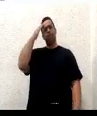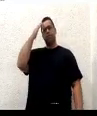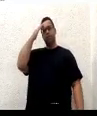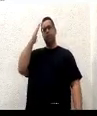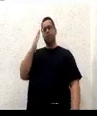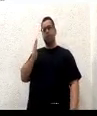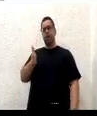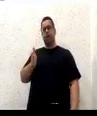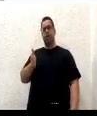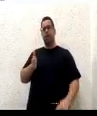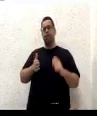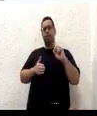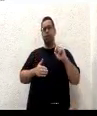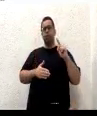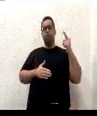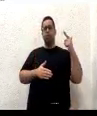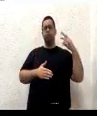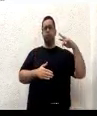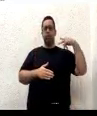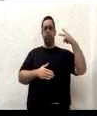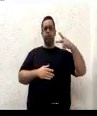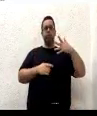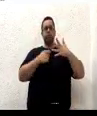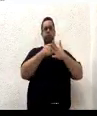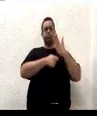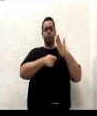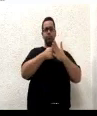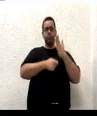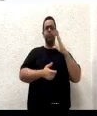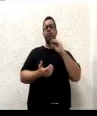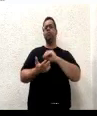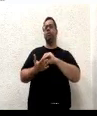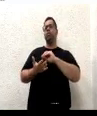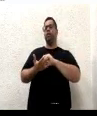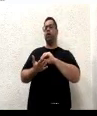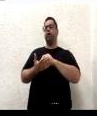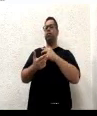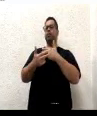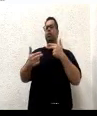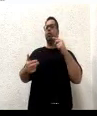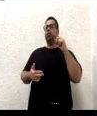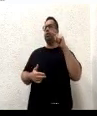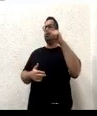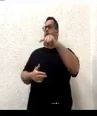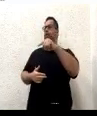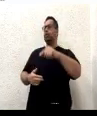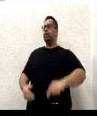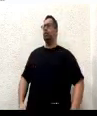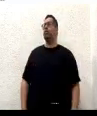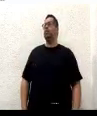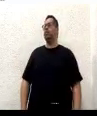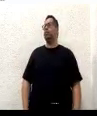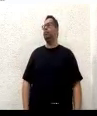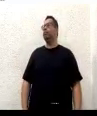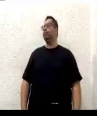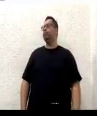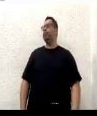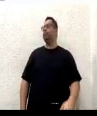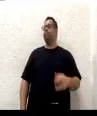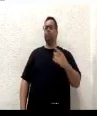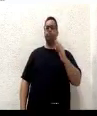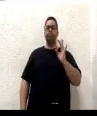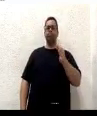também, pegaram no pé, que está faltando isso e está faltando aquilo, e realmente está e não